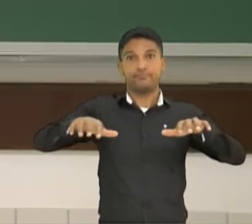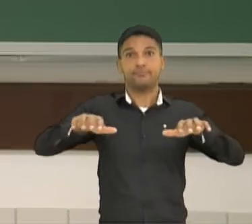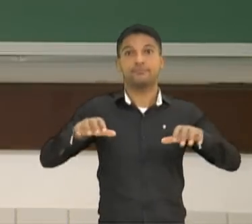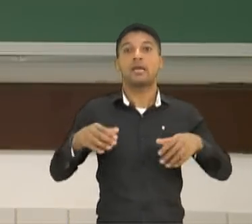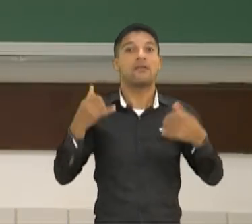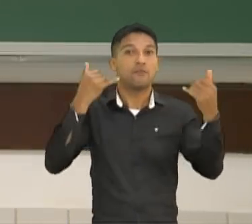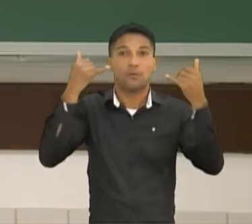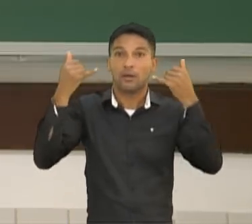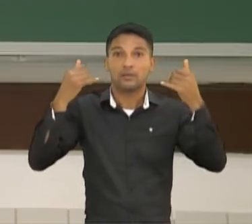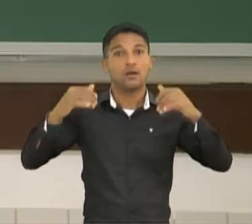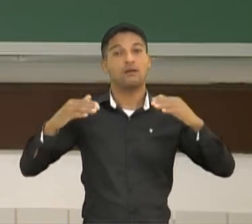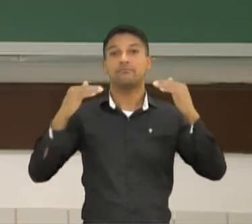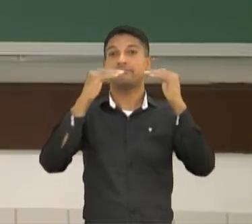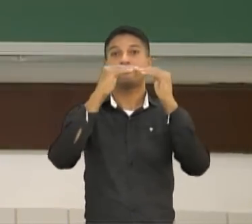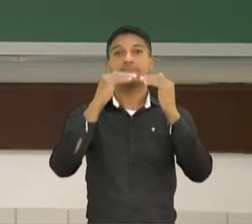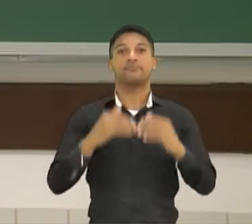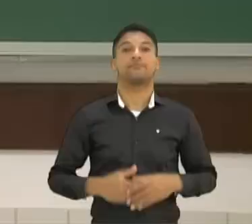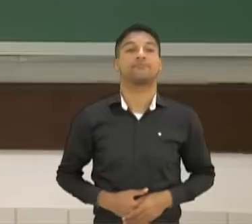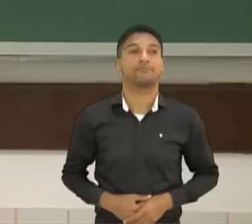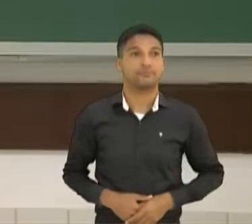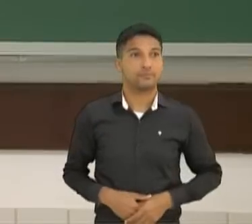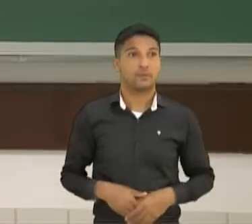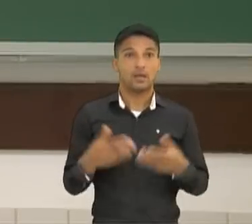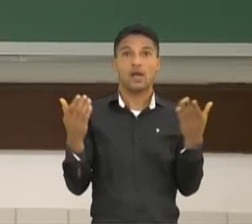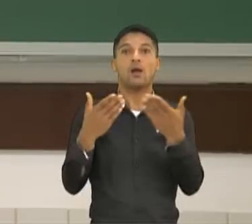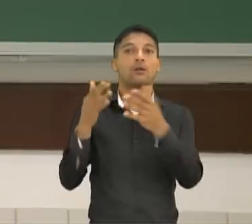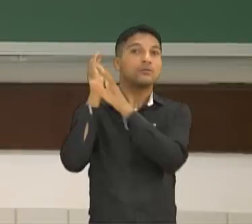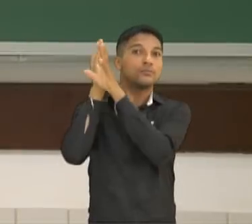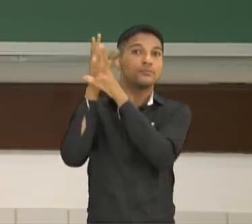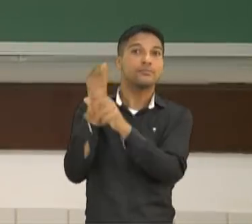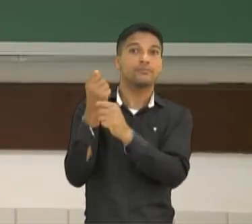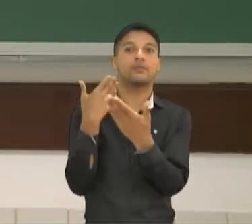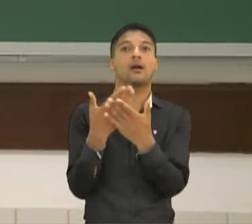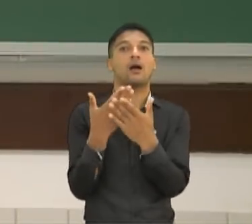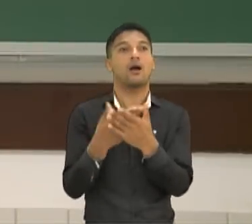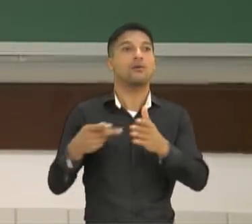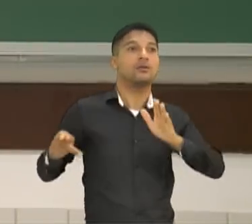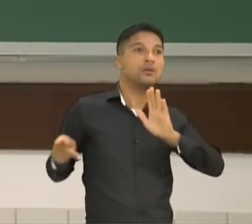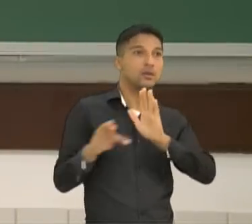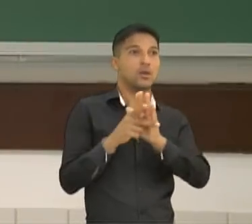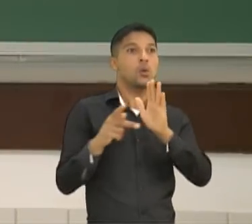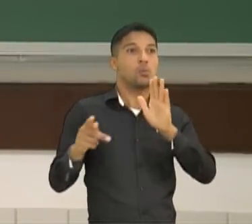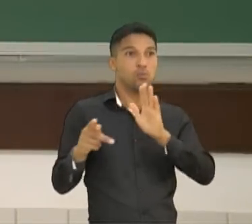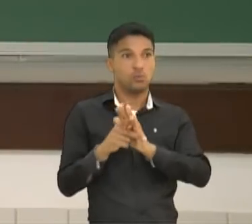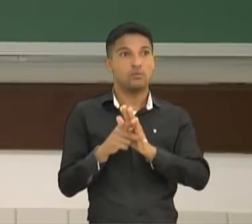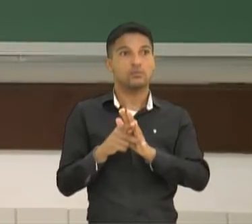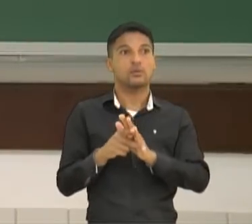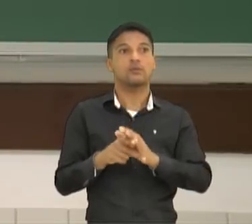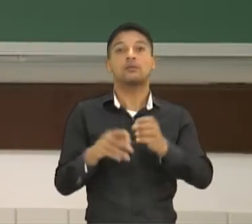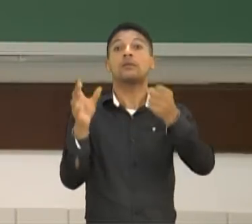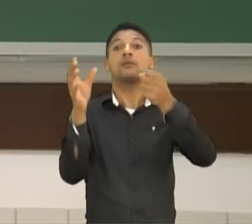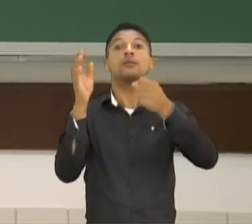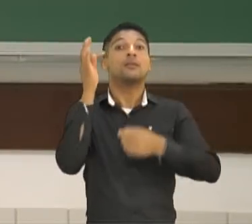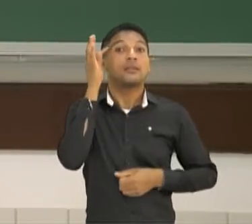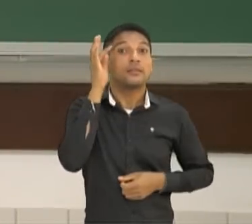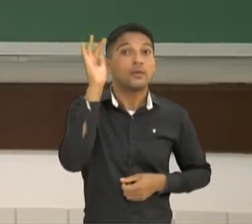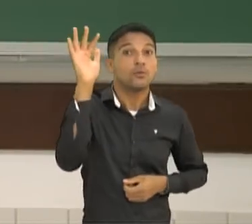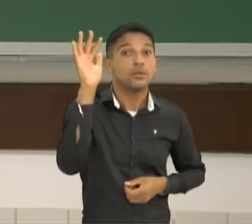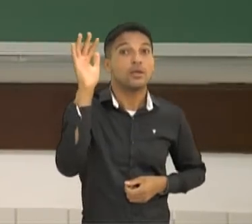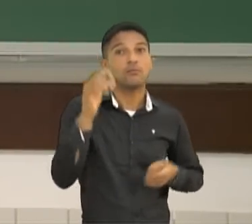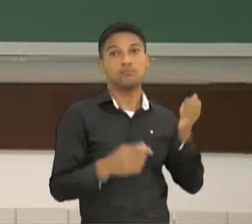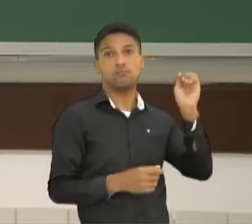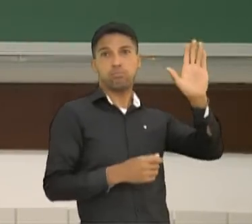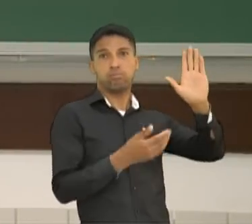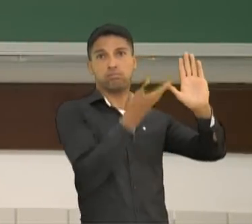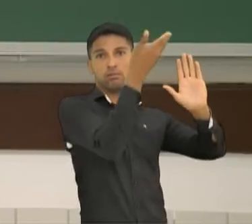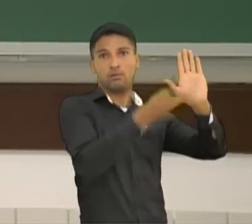objeto. Nós vimos que existem diferentes tipos de conhecimento e hoje nós diferenciamos 3 deles, tá?